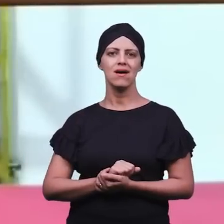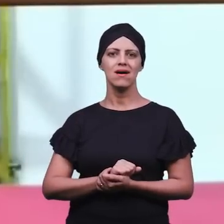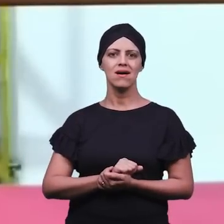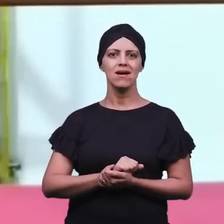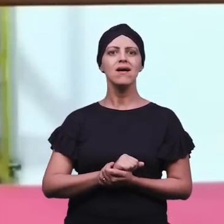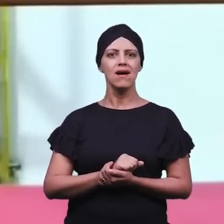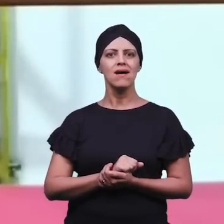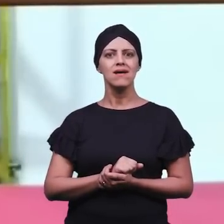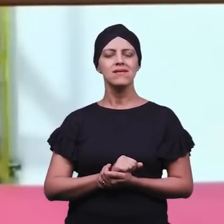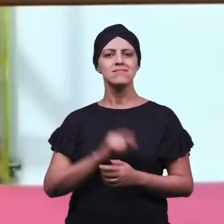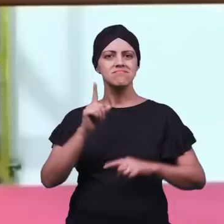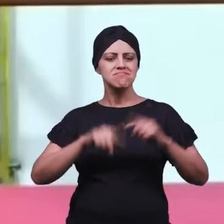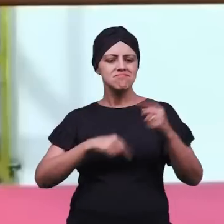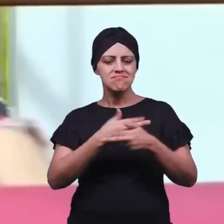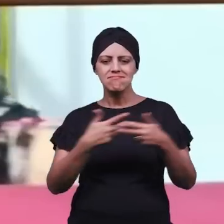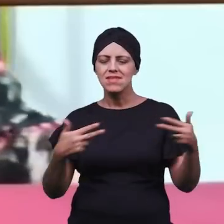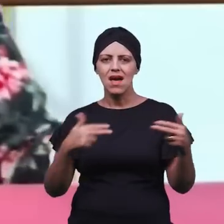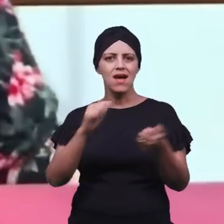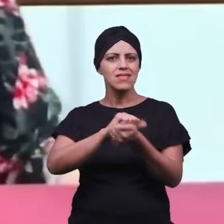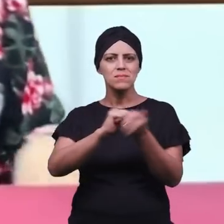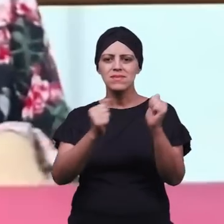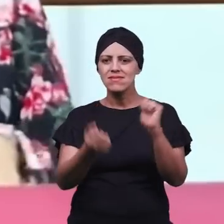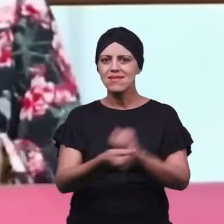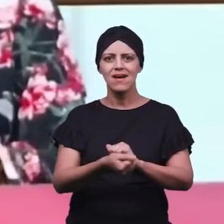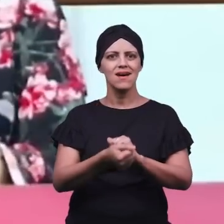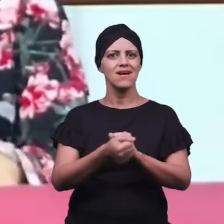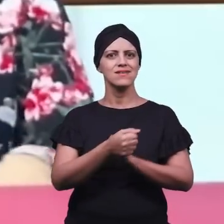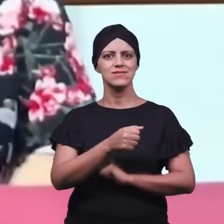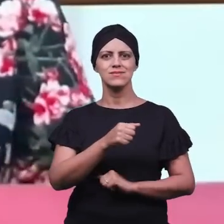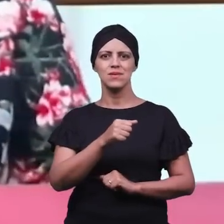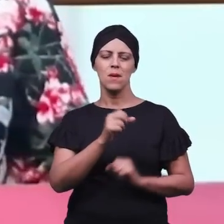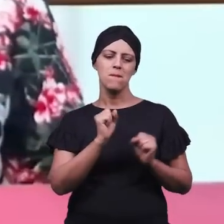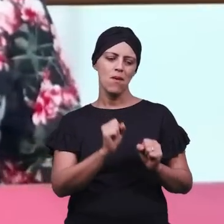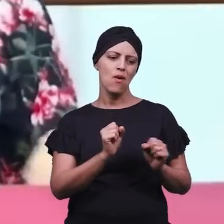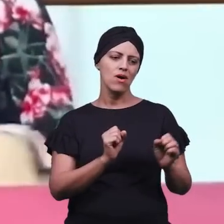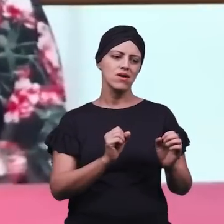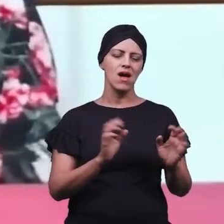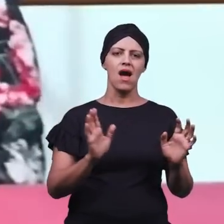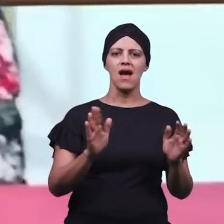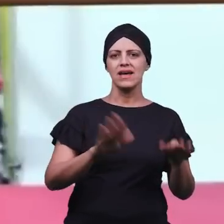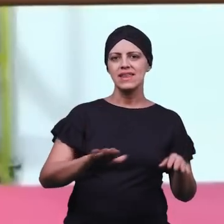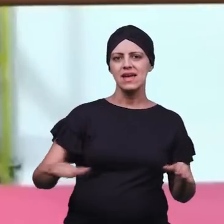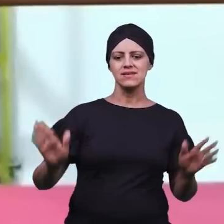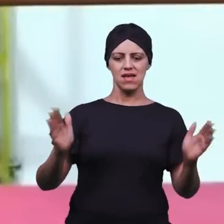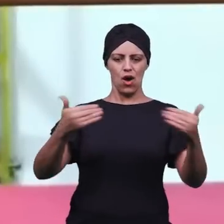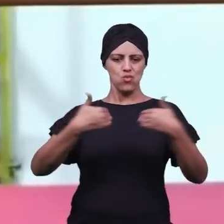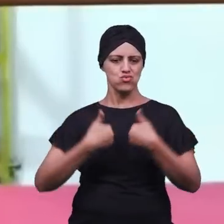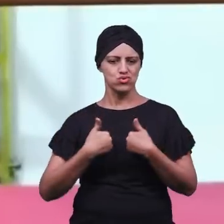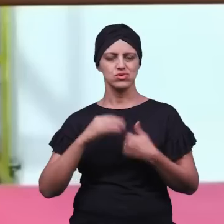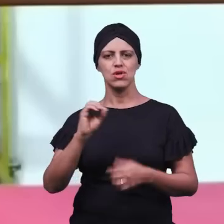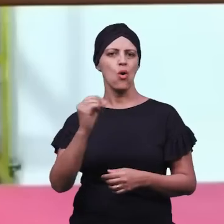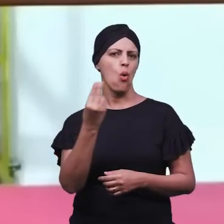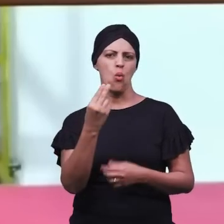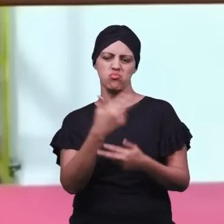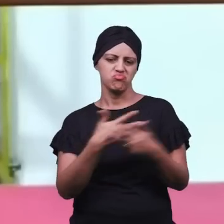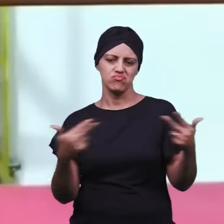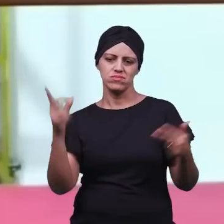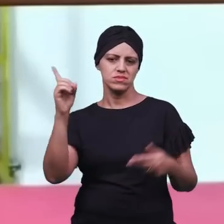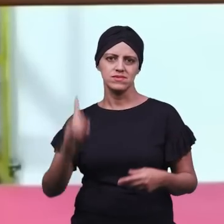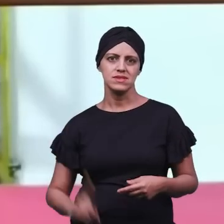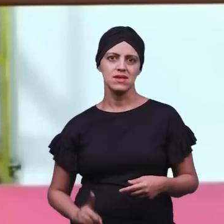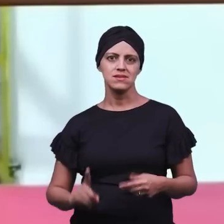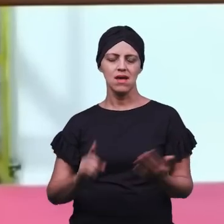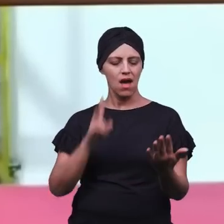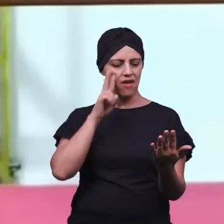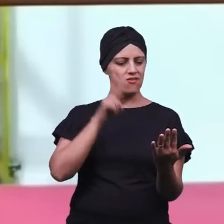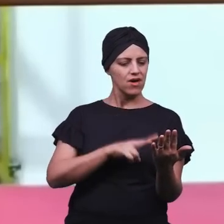é adaptado, é em formato assim que as crianças, né, que possuem autismo, que possuem outras